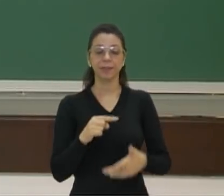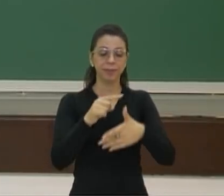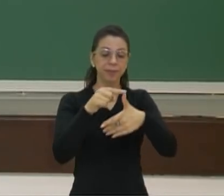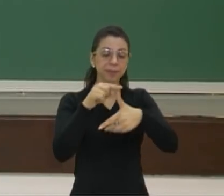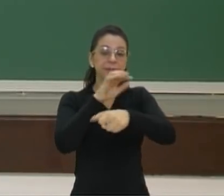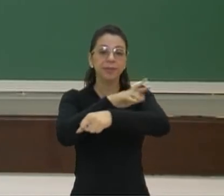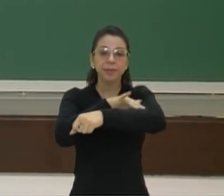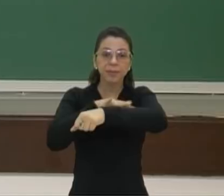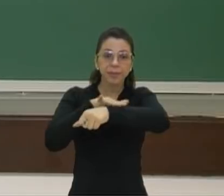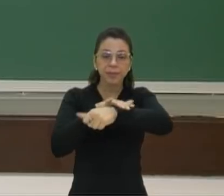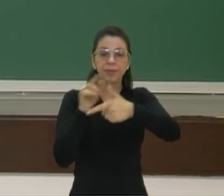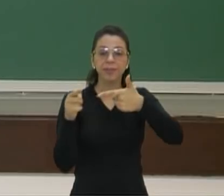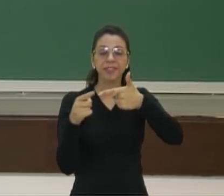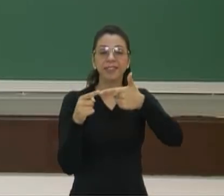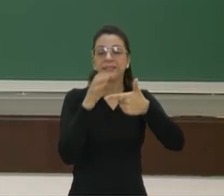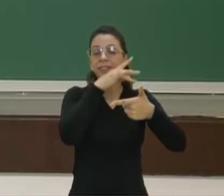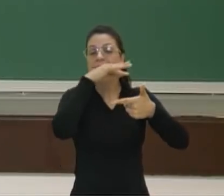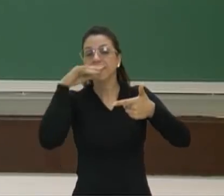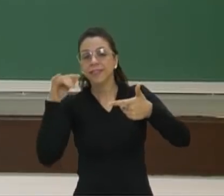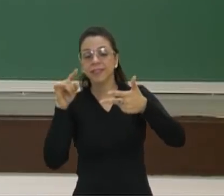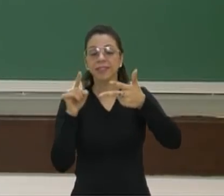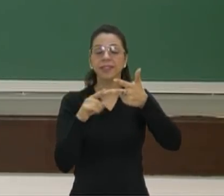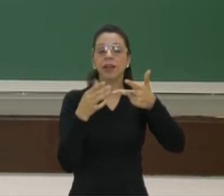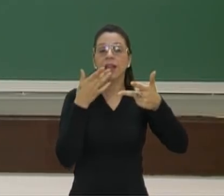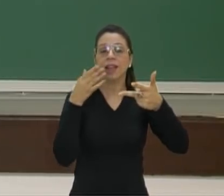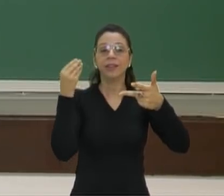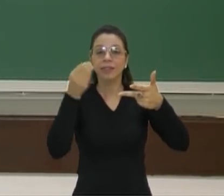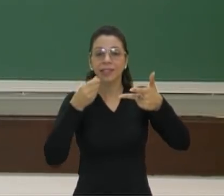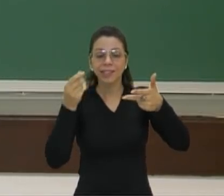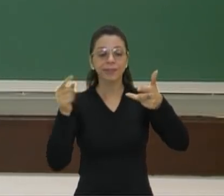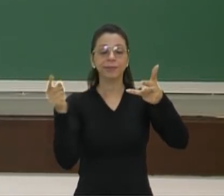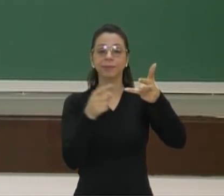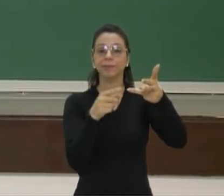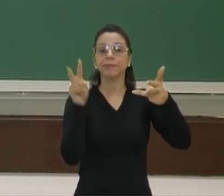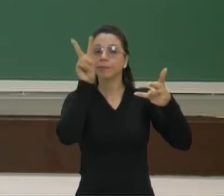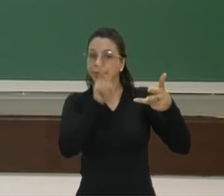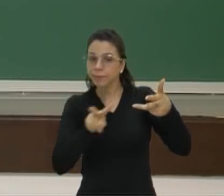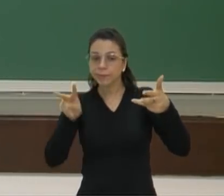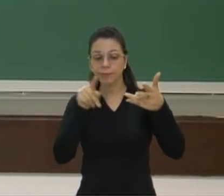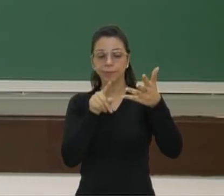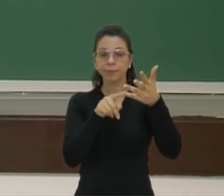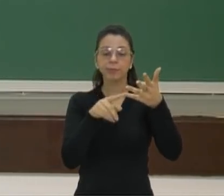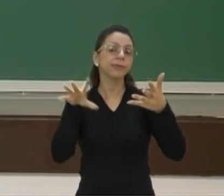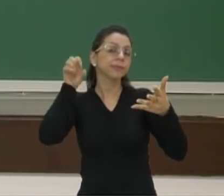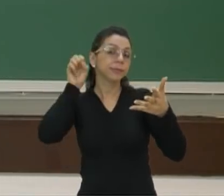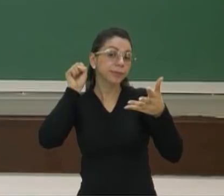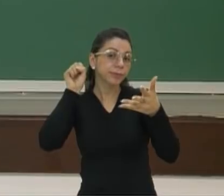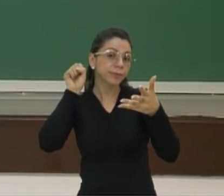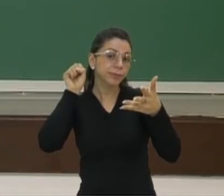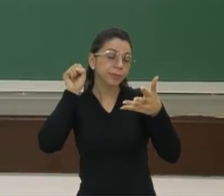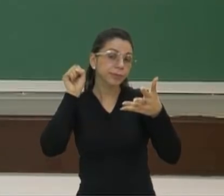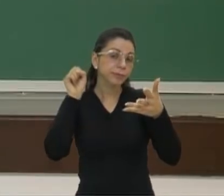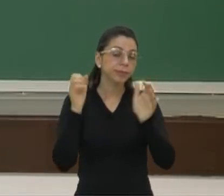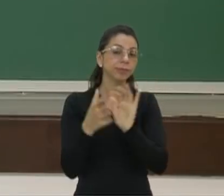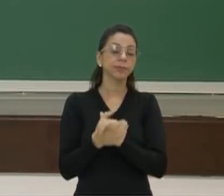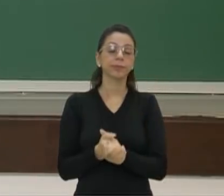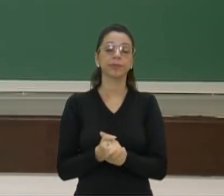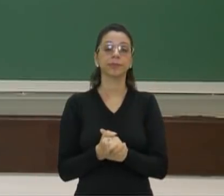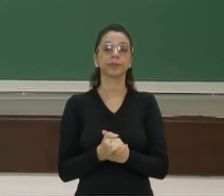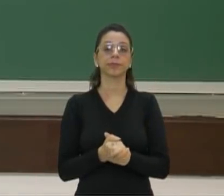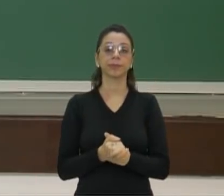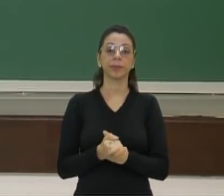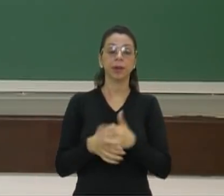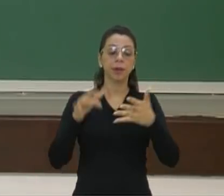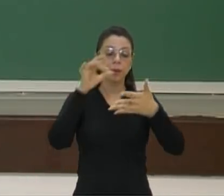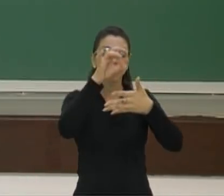tato, falamos do olfato, falamos do paladar, falamos da visão e falamos da audição. O órgão responsável